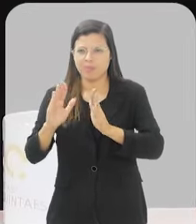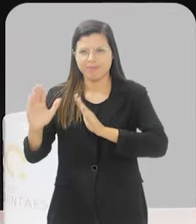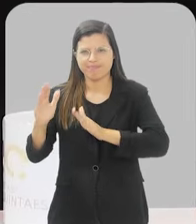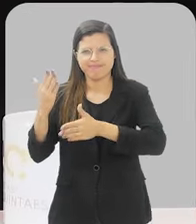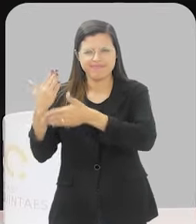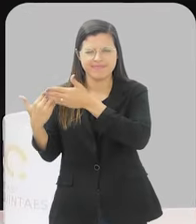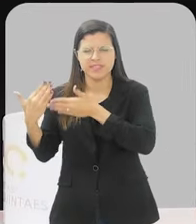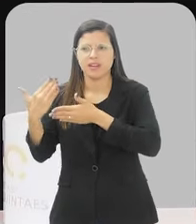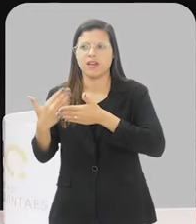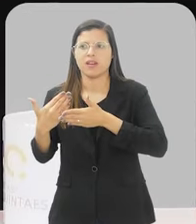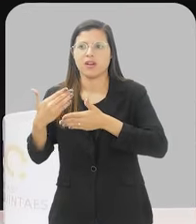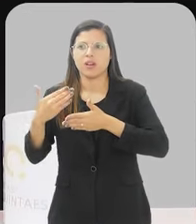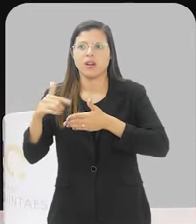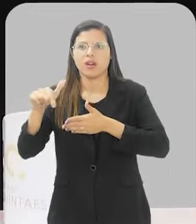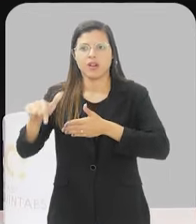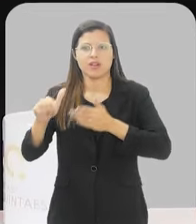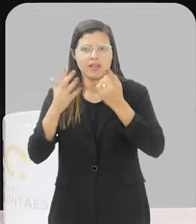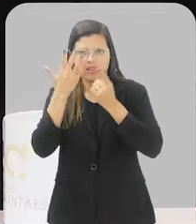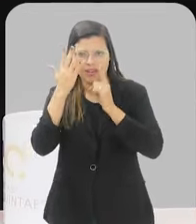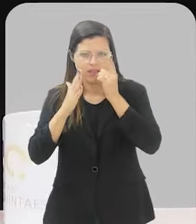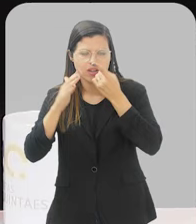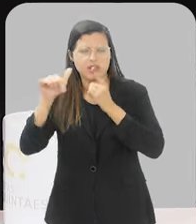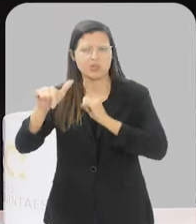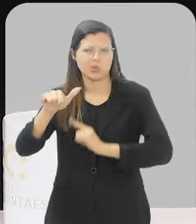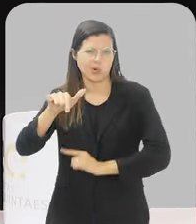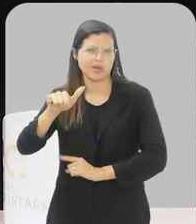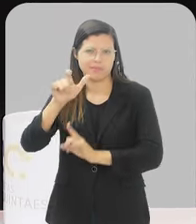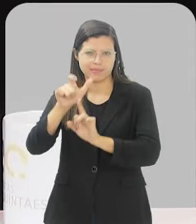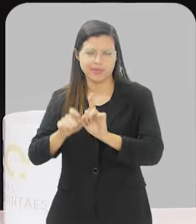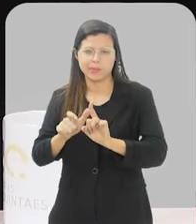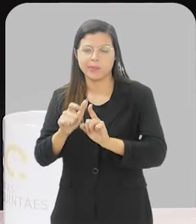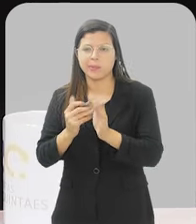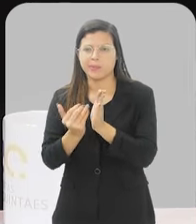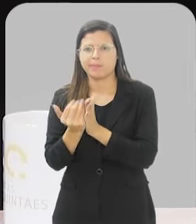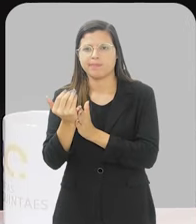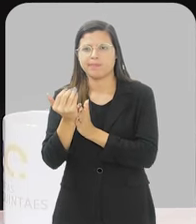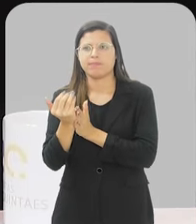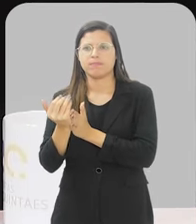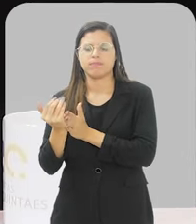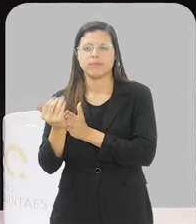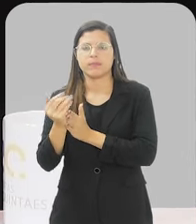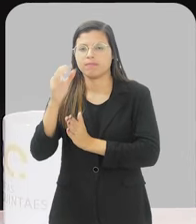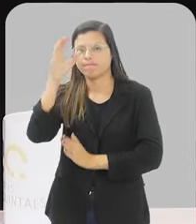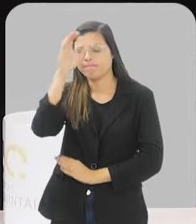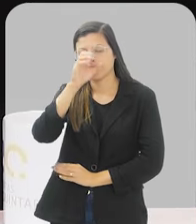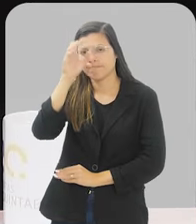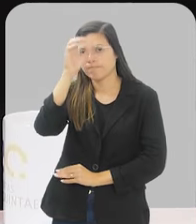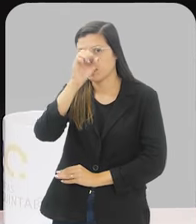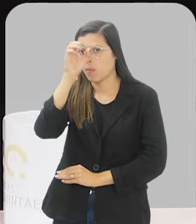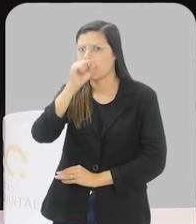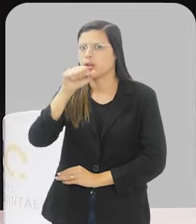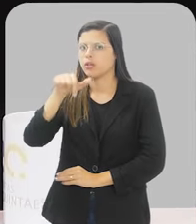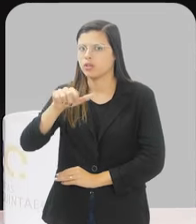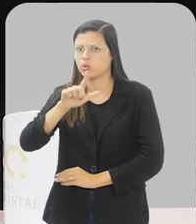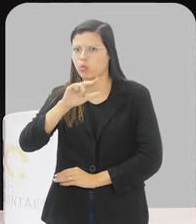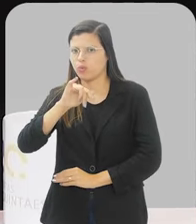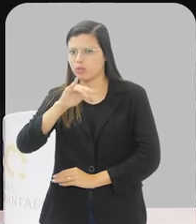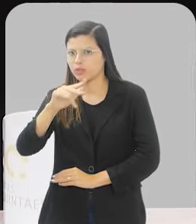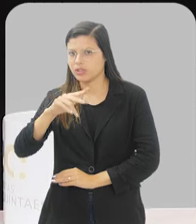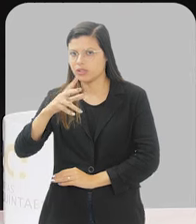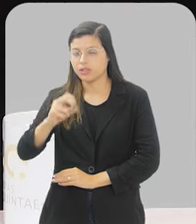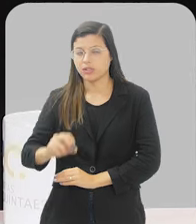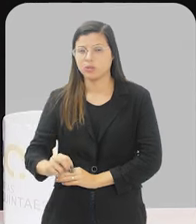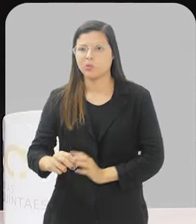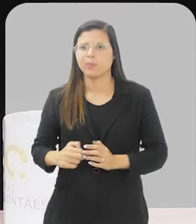eu peguei o figurino na primeira escola, ele era o carnavalesco. Aí eu comecei, na verdade, aprendi muita coisa com o Luizinho.